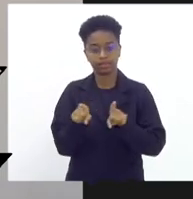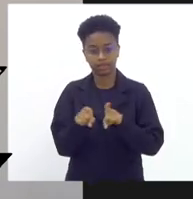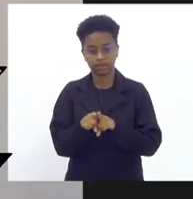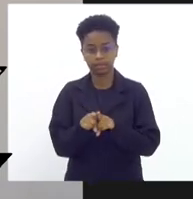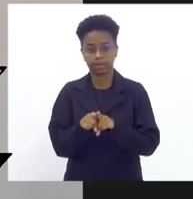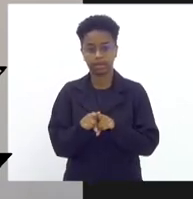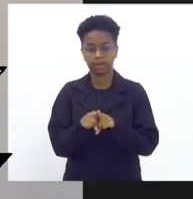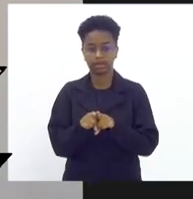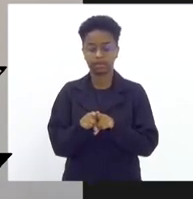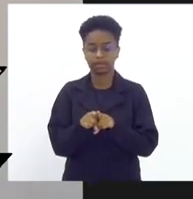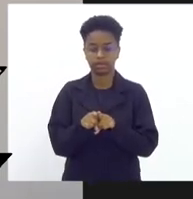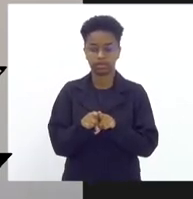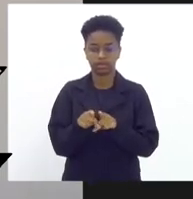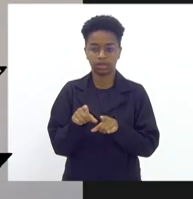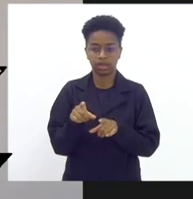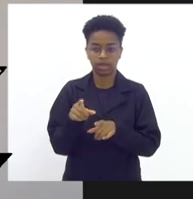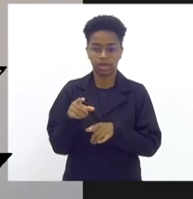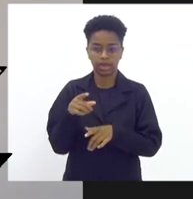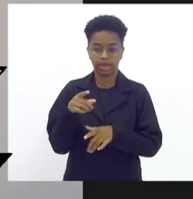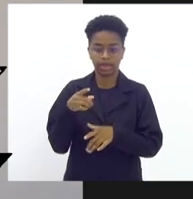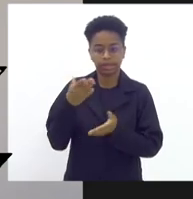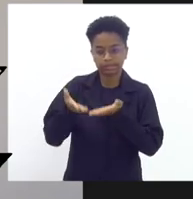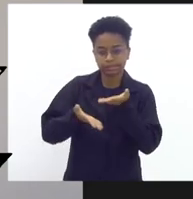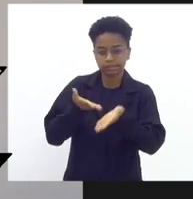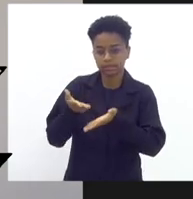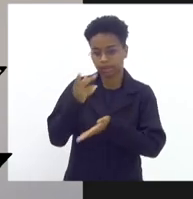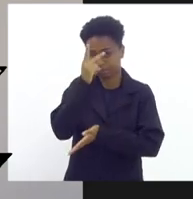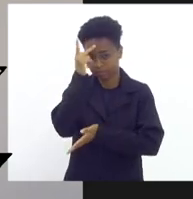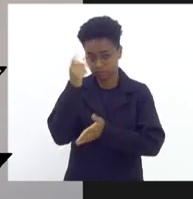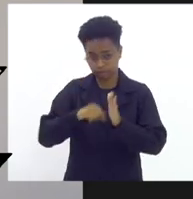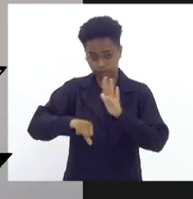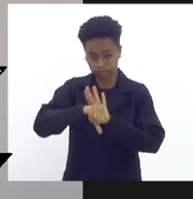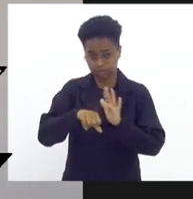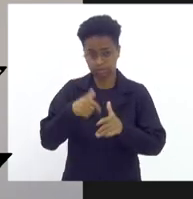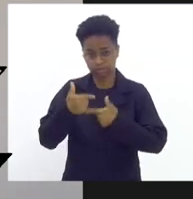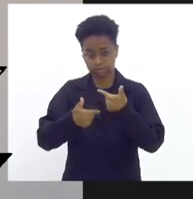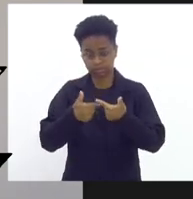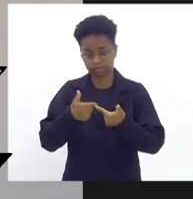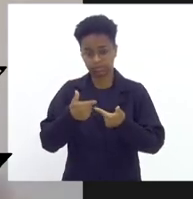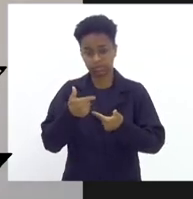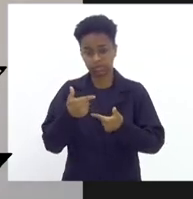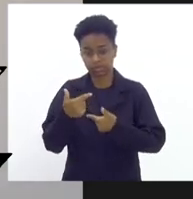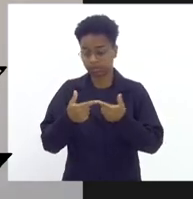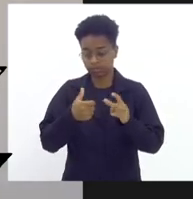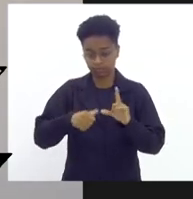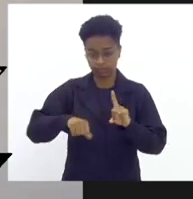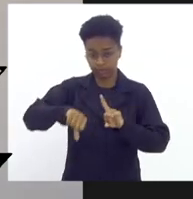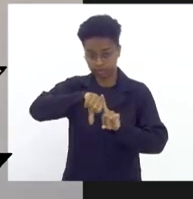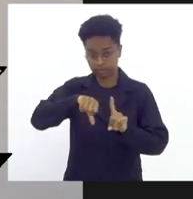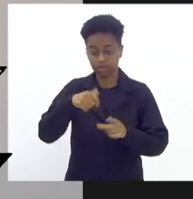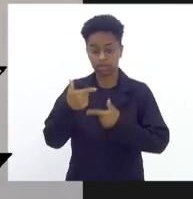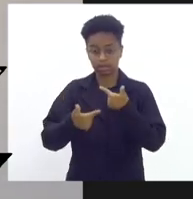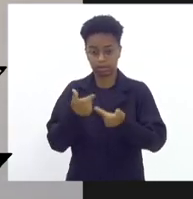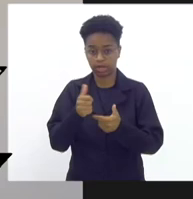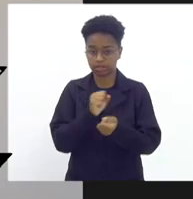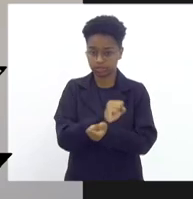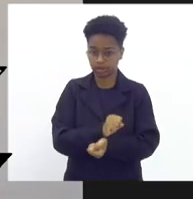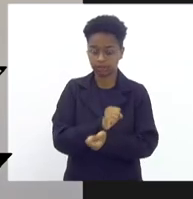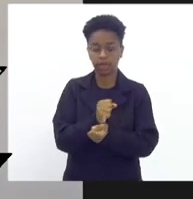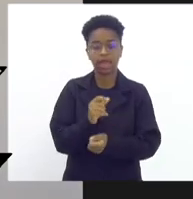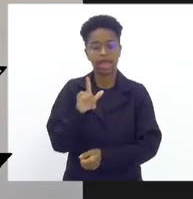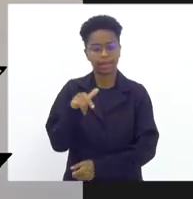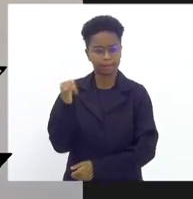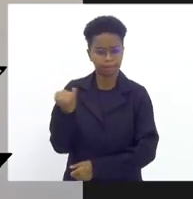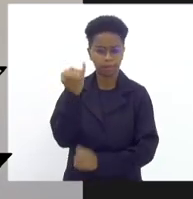Nacional de atendimento às vítimas né de trabalho escravo e que assim é de extrema importância né para poder promover esse atendimento